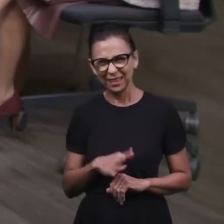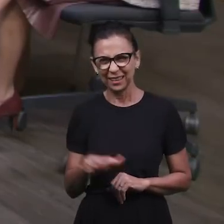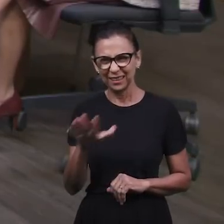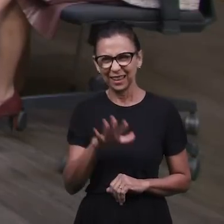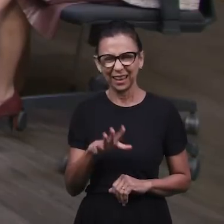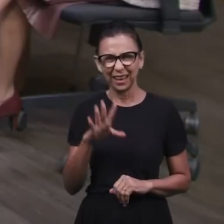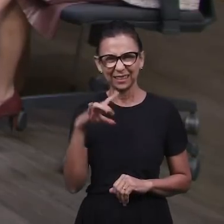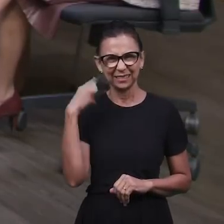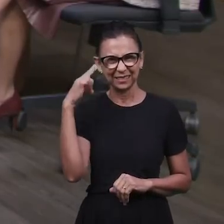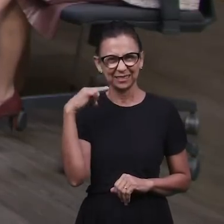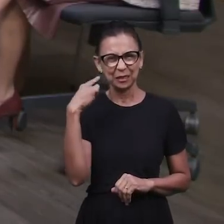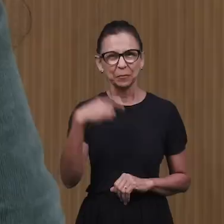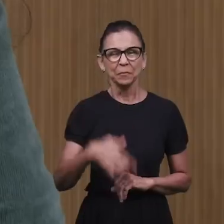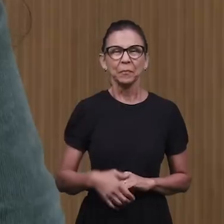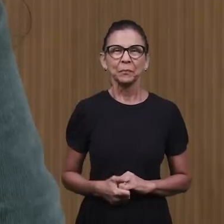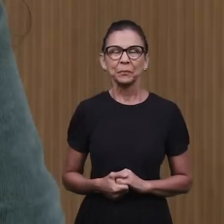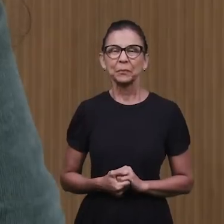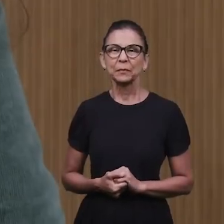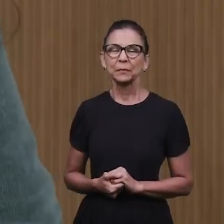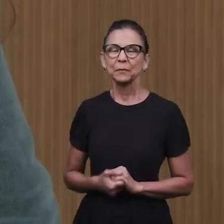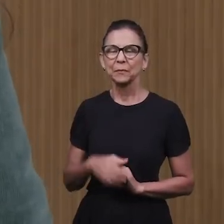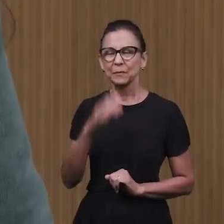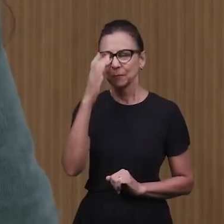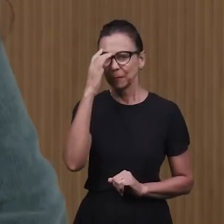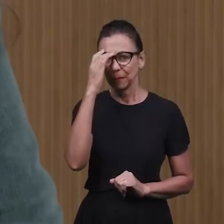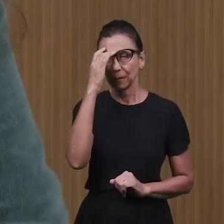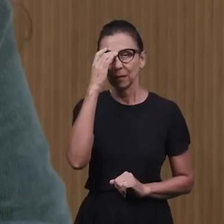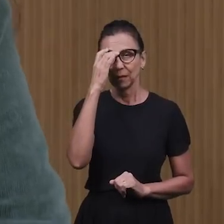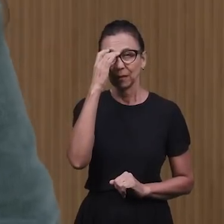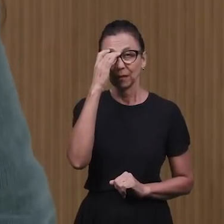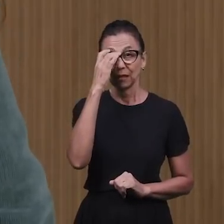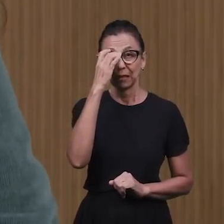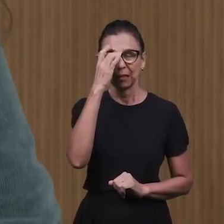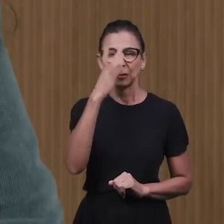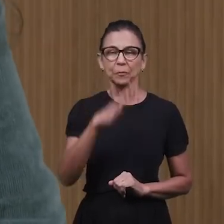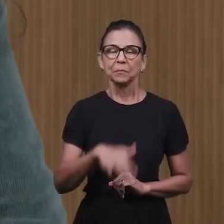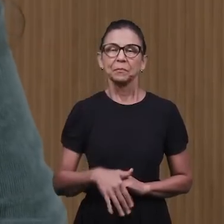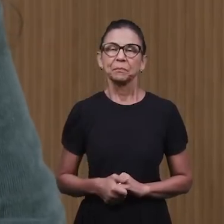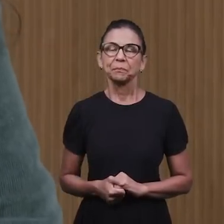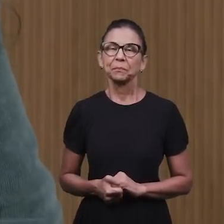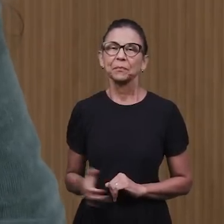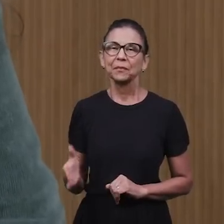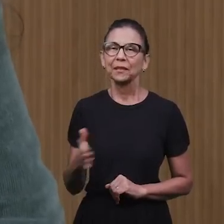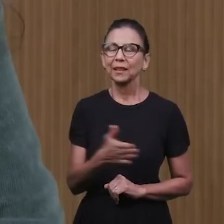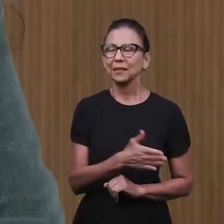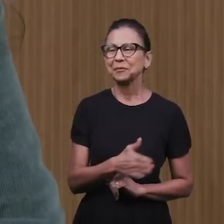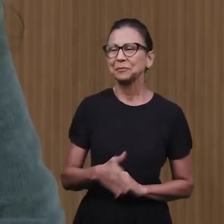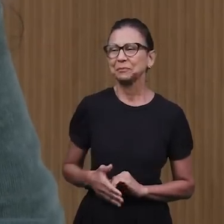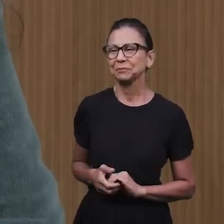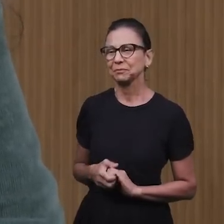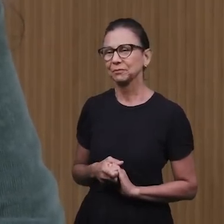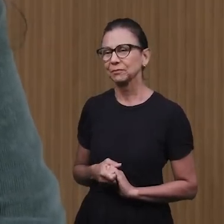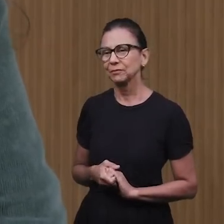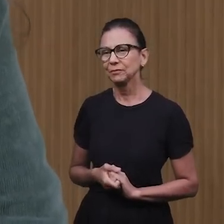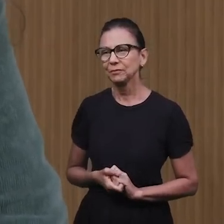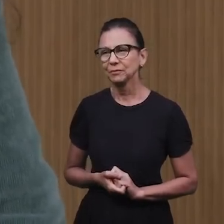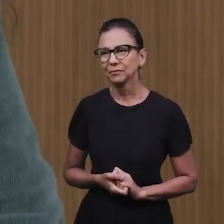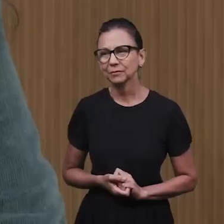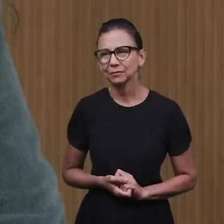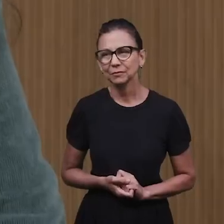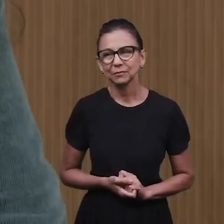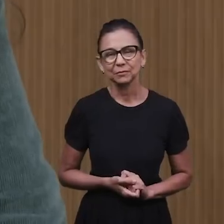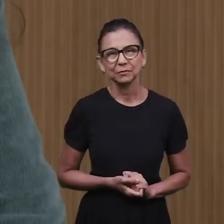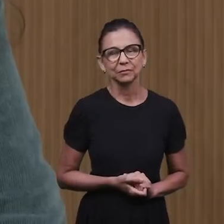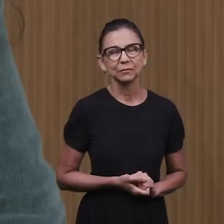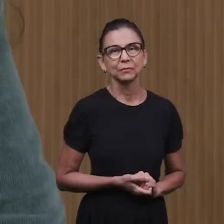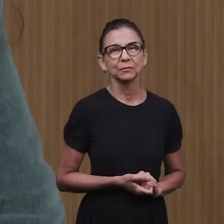pergunta. Acredito que... Bom, já meio que foi respondida, mas o pastor pode acrescentar, né? A minha